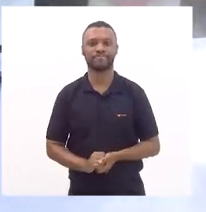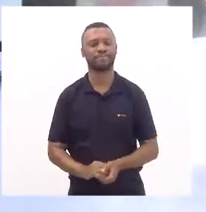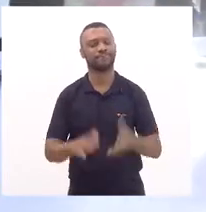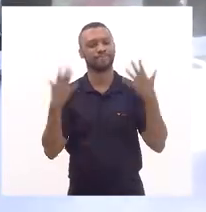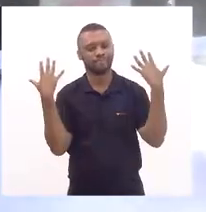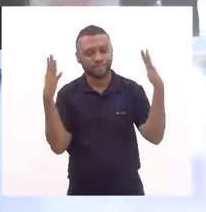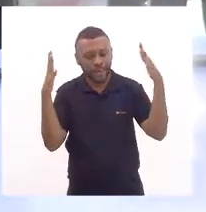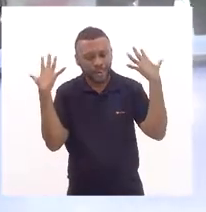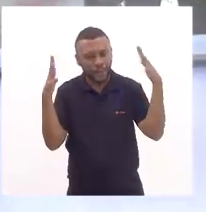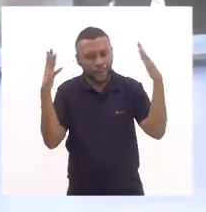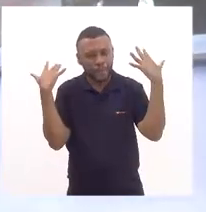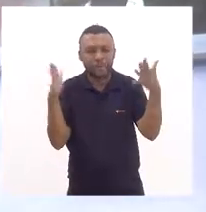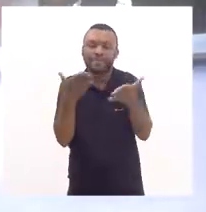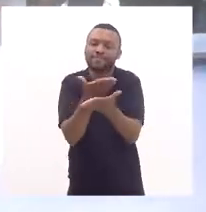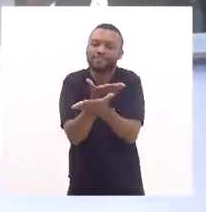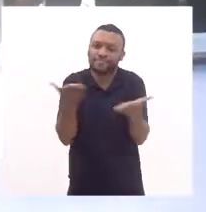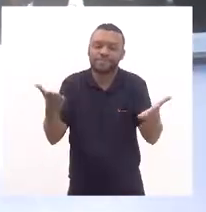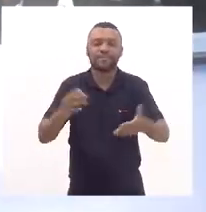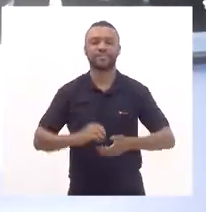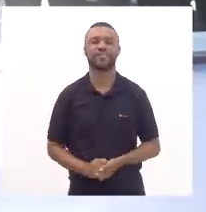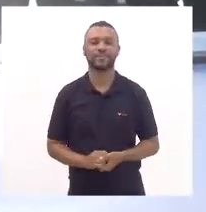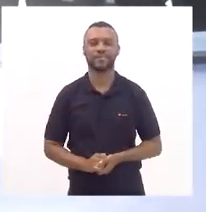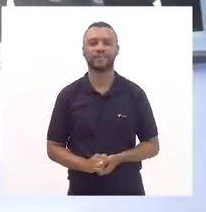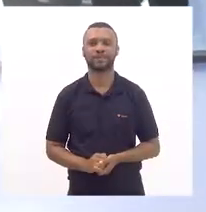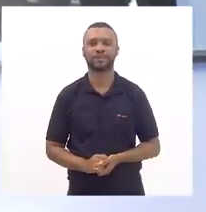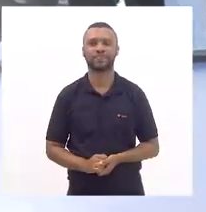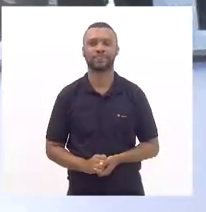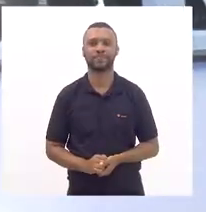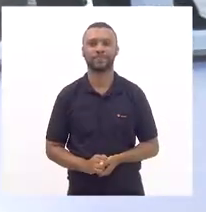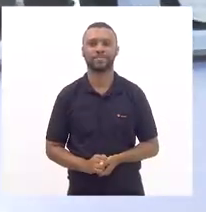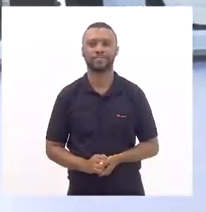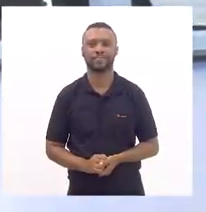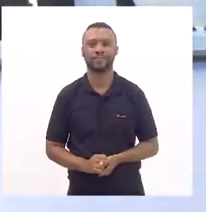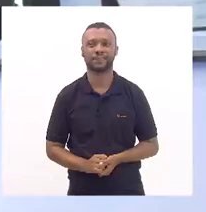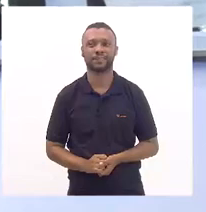Parabéns, parabéns, parabéns. Eu vou...